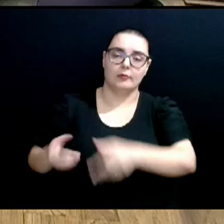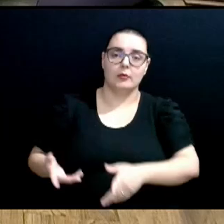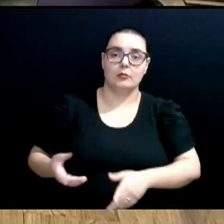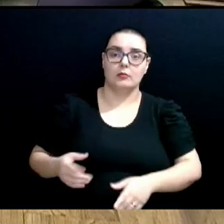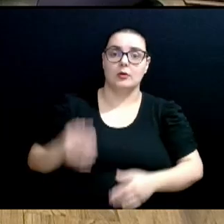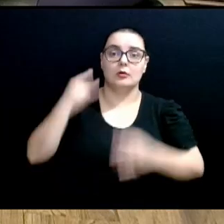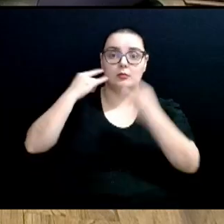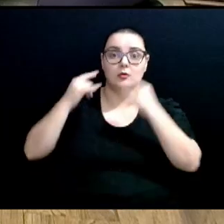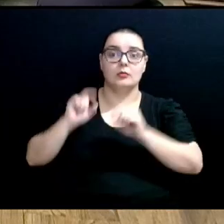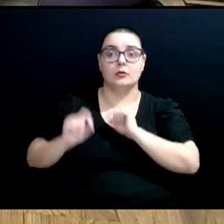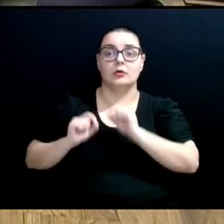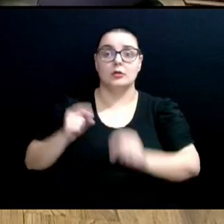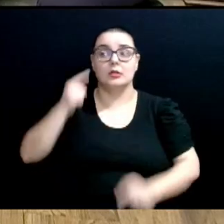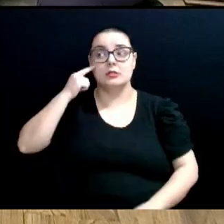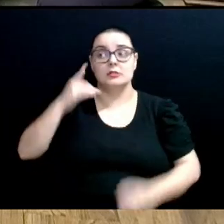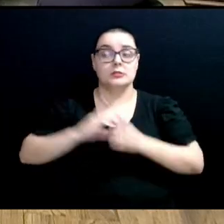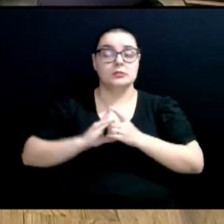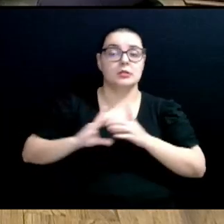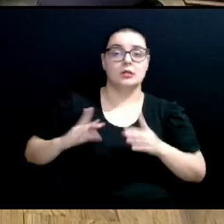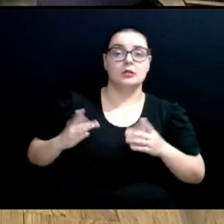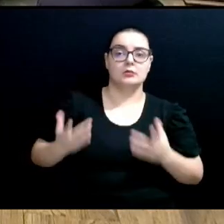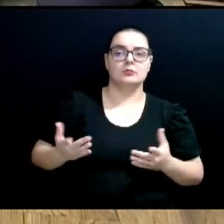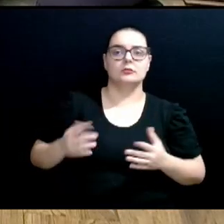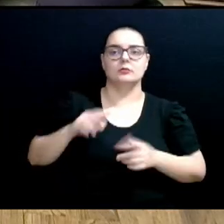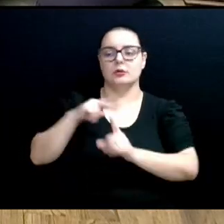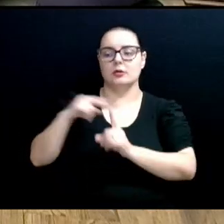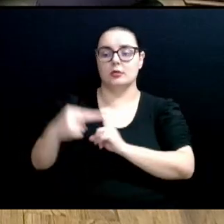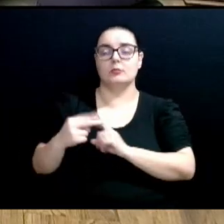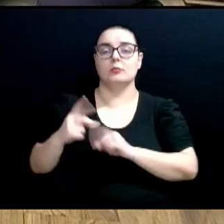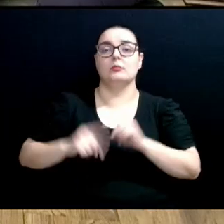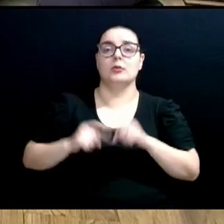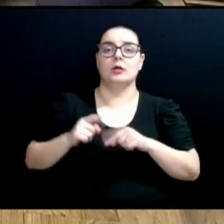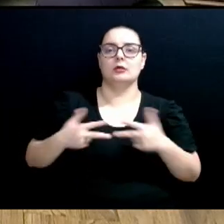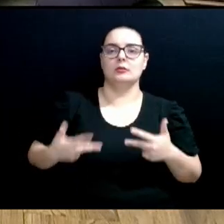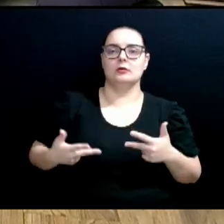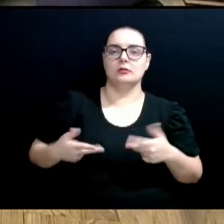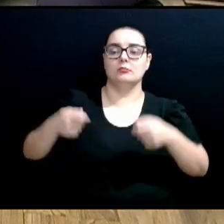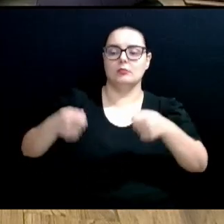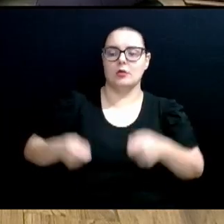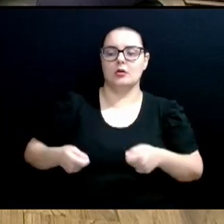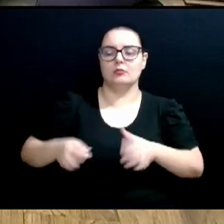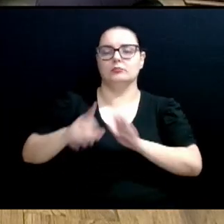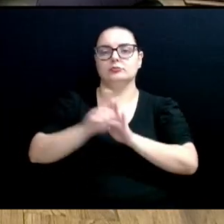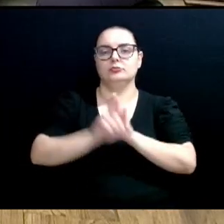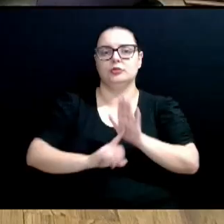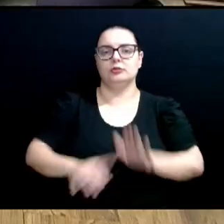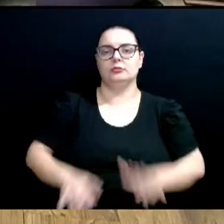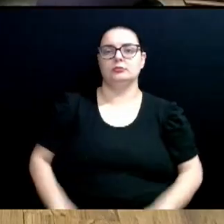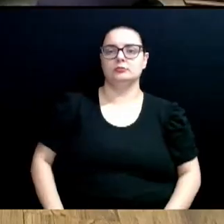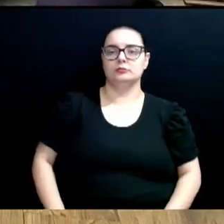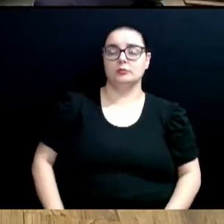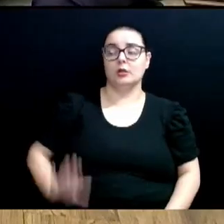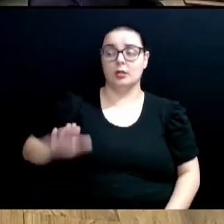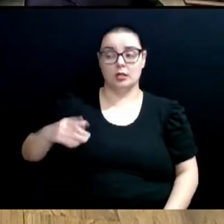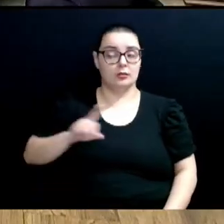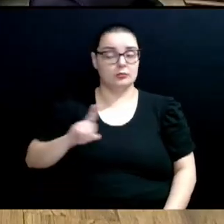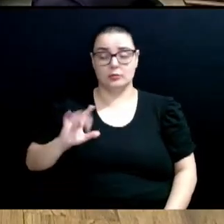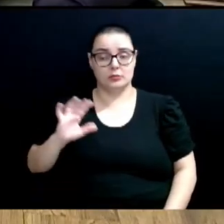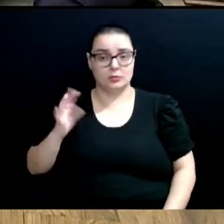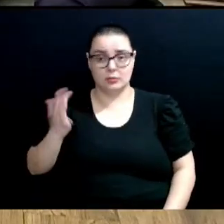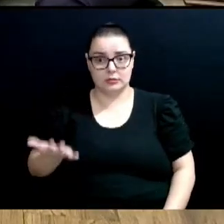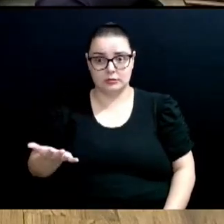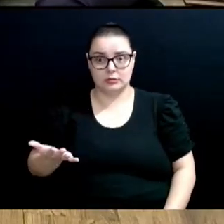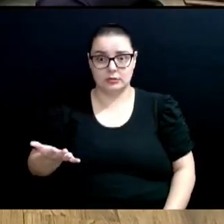de democracia no aspecto material, concretização de direitos. E quando isso não acontece, é